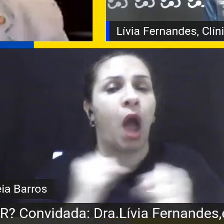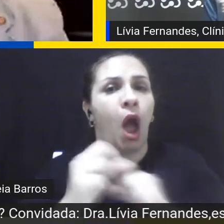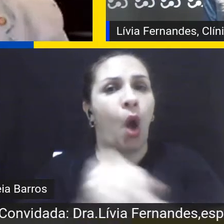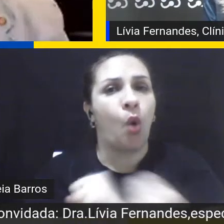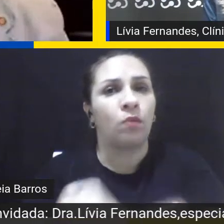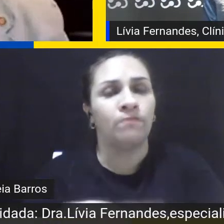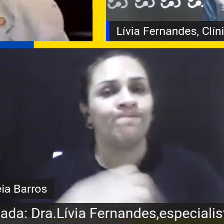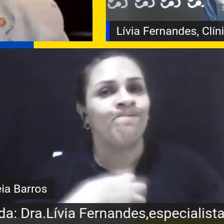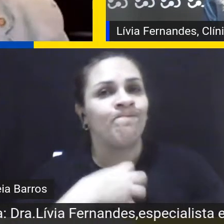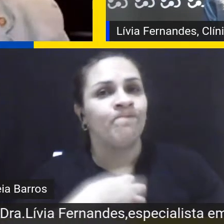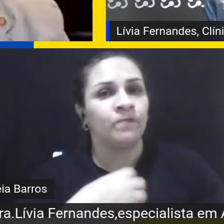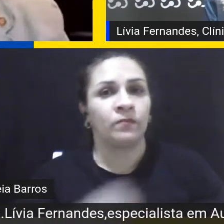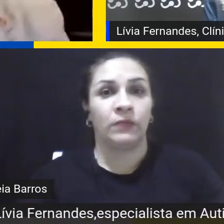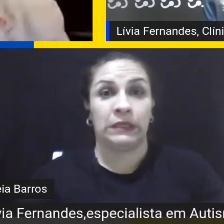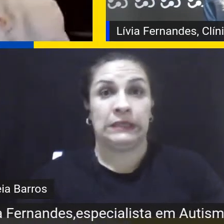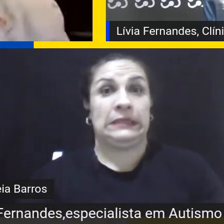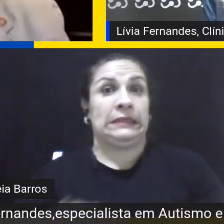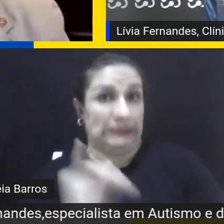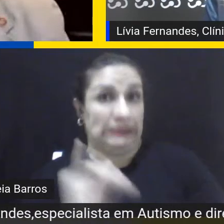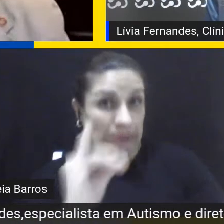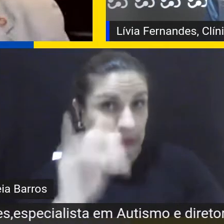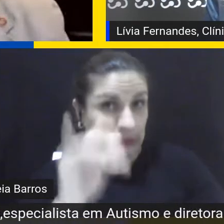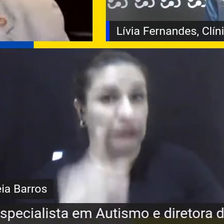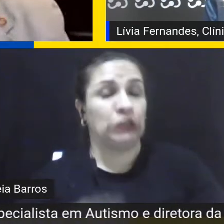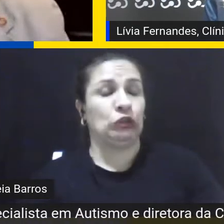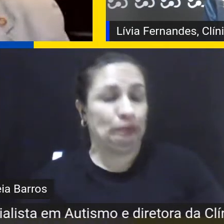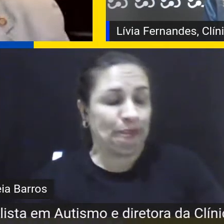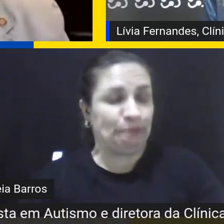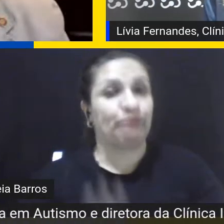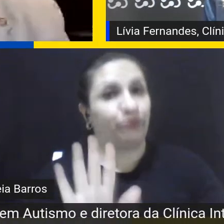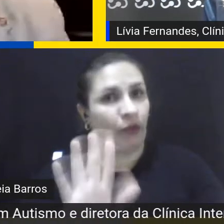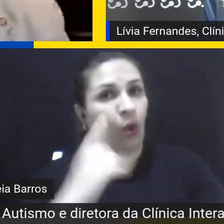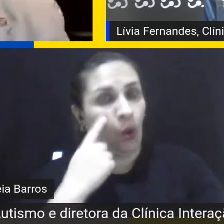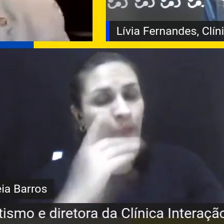Muito importante essa pergunta. Olha só,